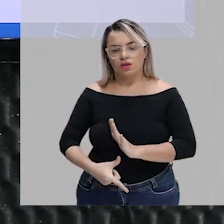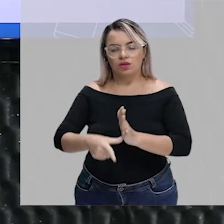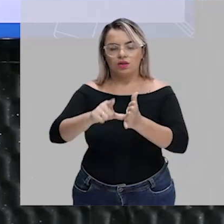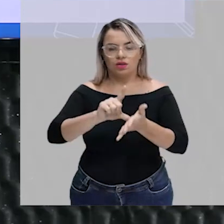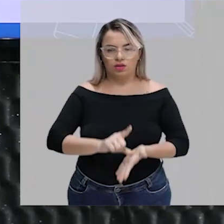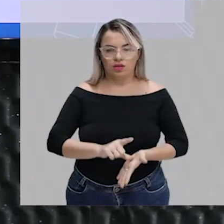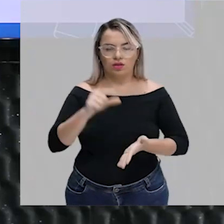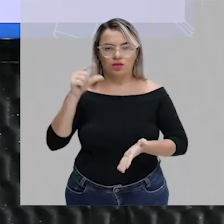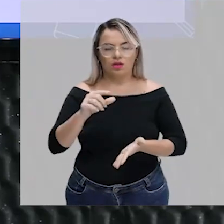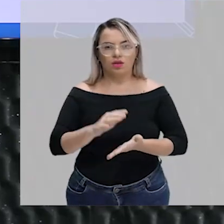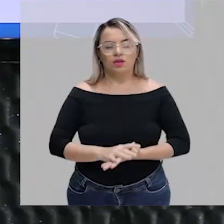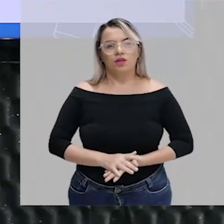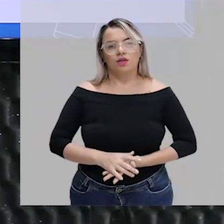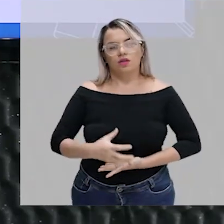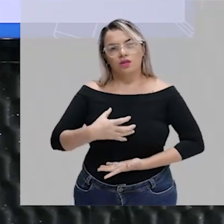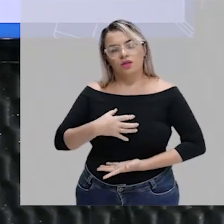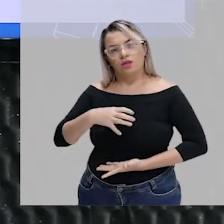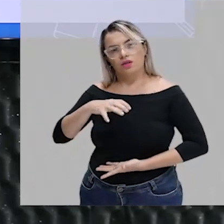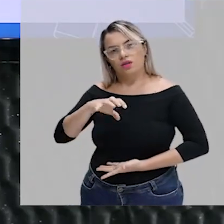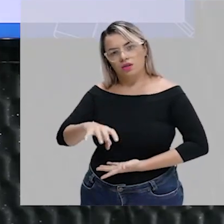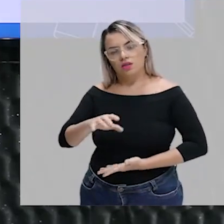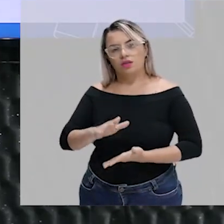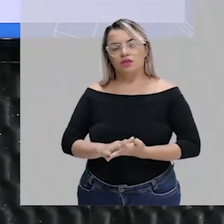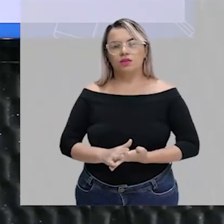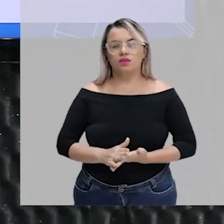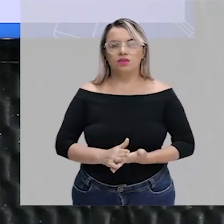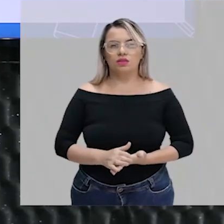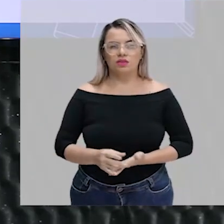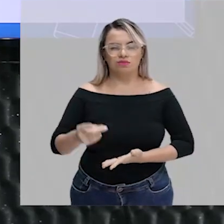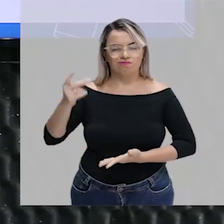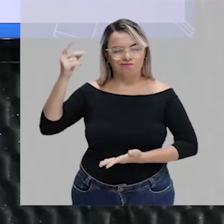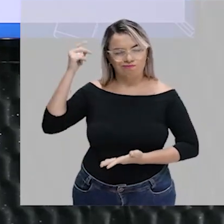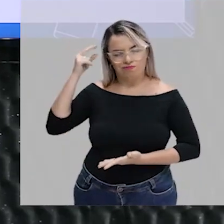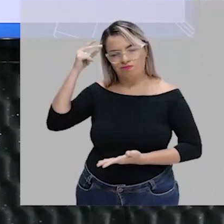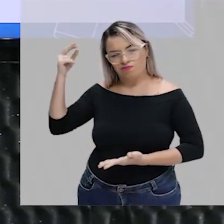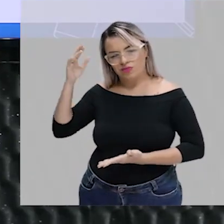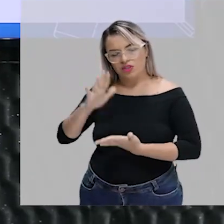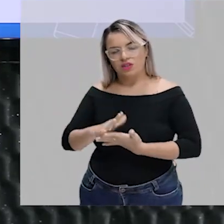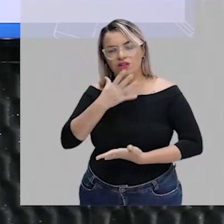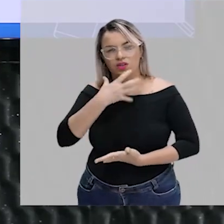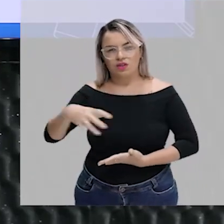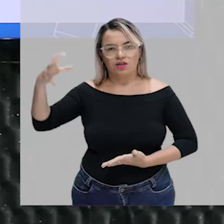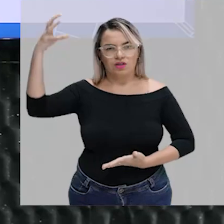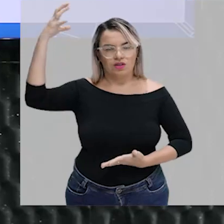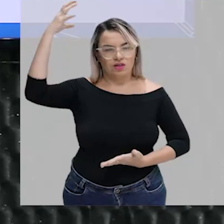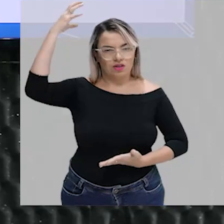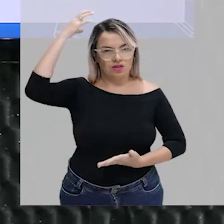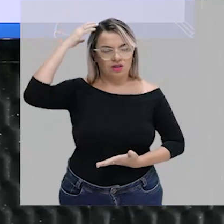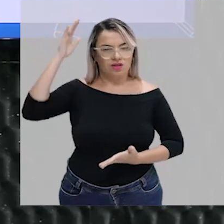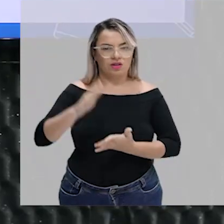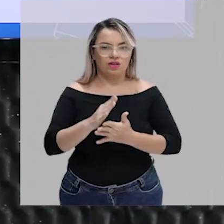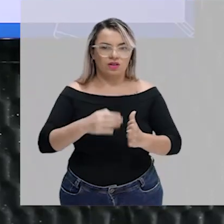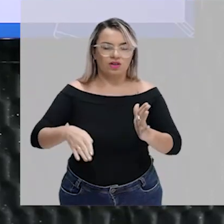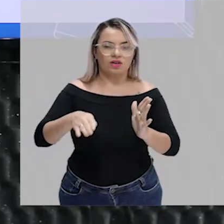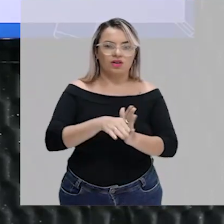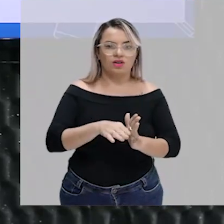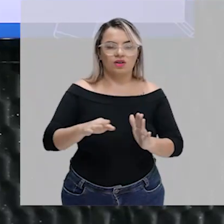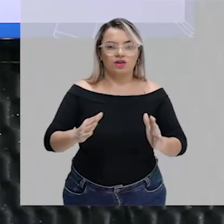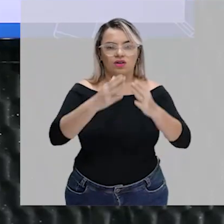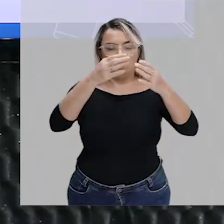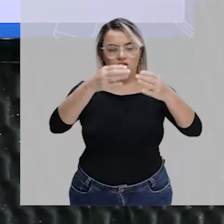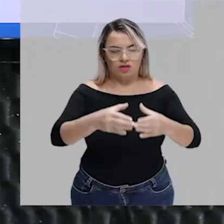época, Salvador era a capital. Só que como a corte, a família real portuguesa estava no Rio de Janeiro, a capital se tornou o Rio de